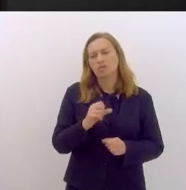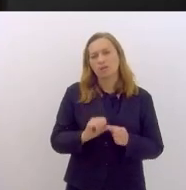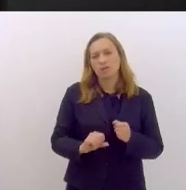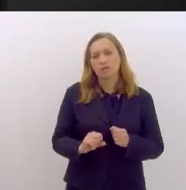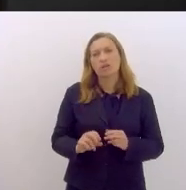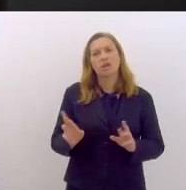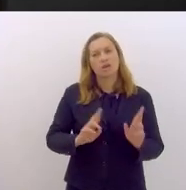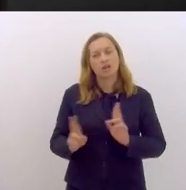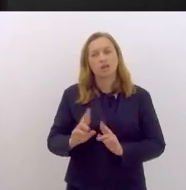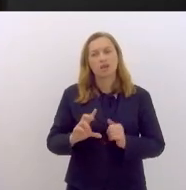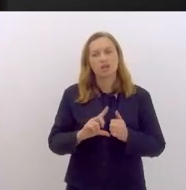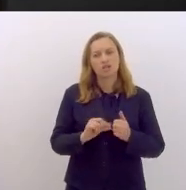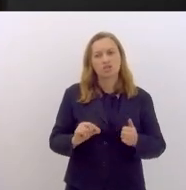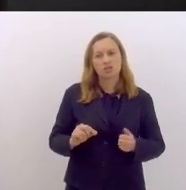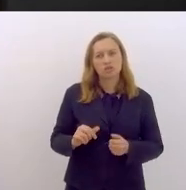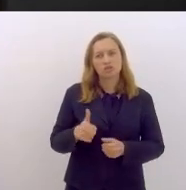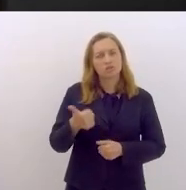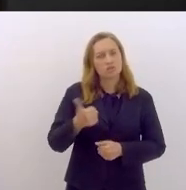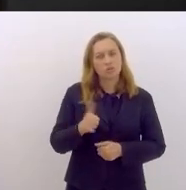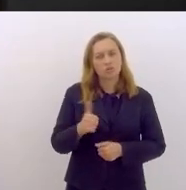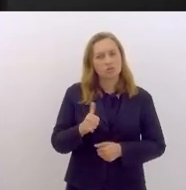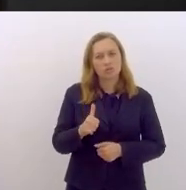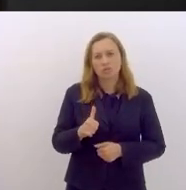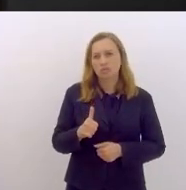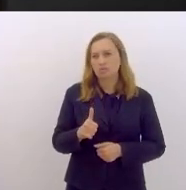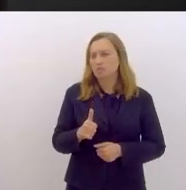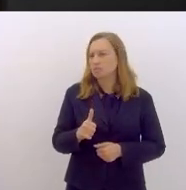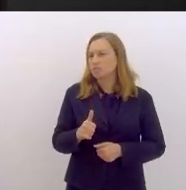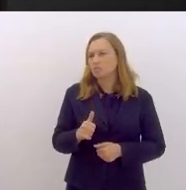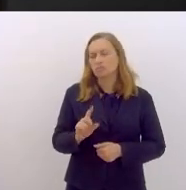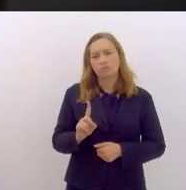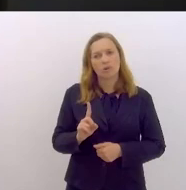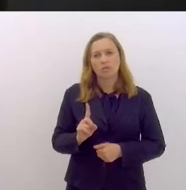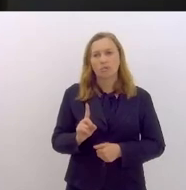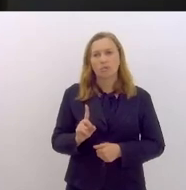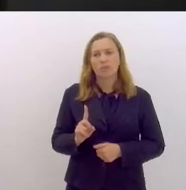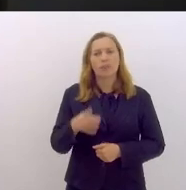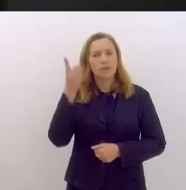Em relação ao artigo 11º, não dá para. Luiz.